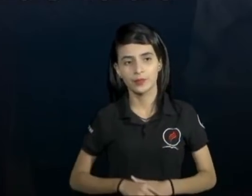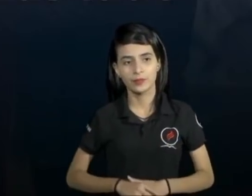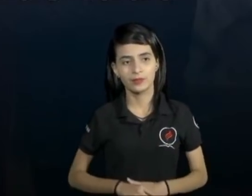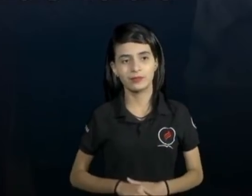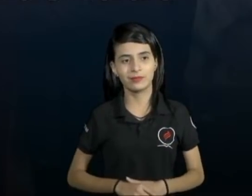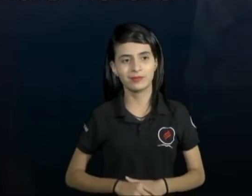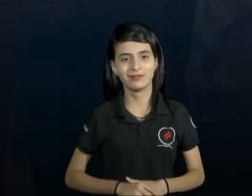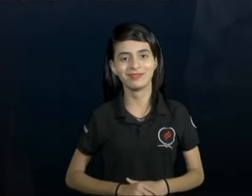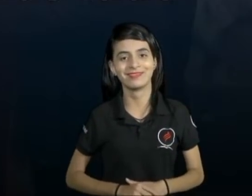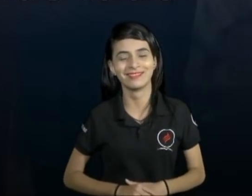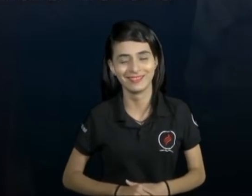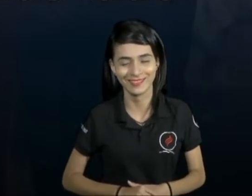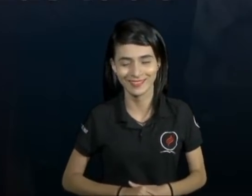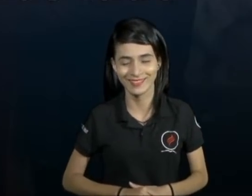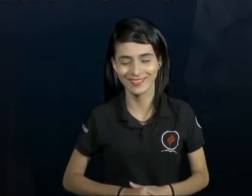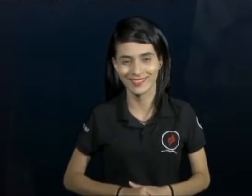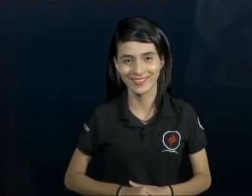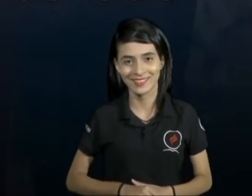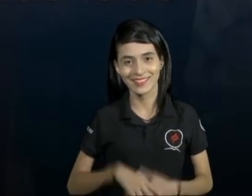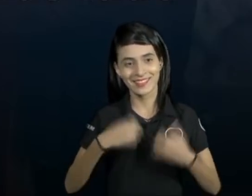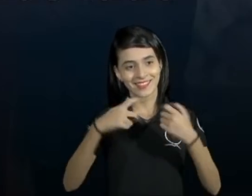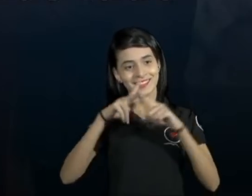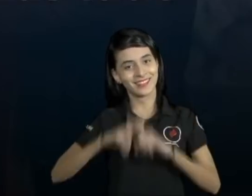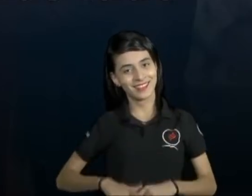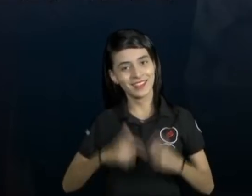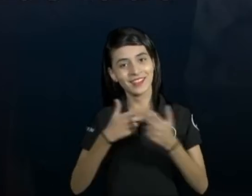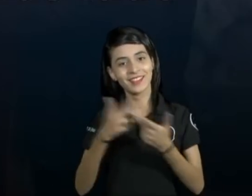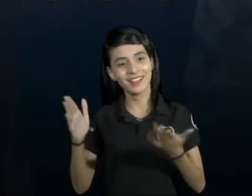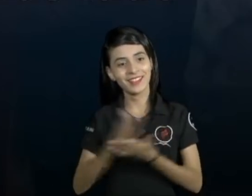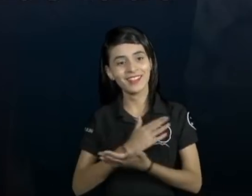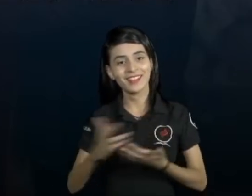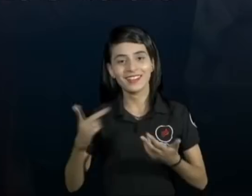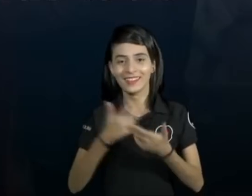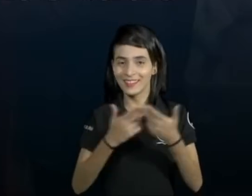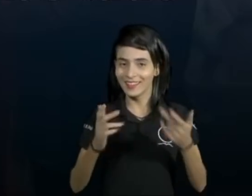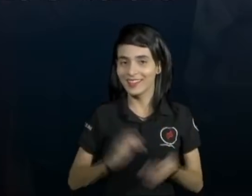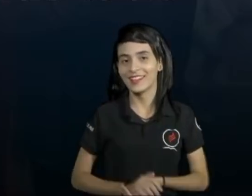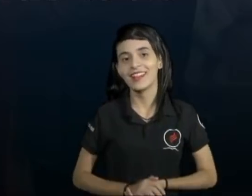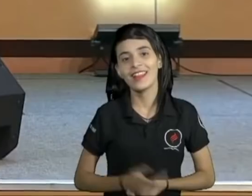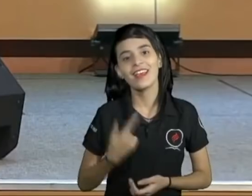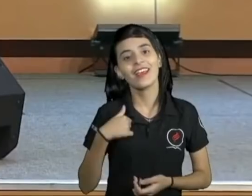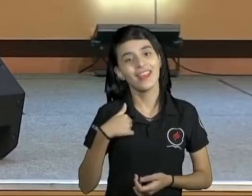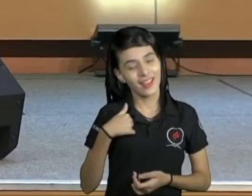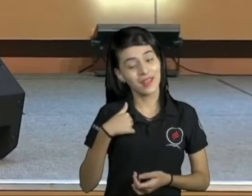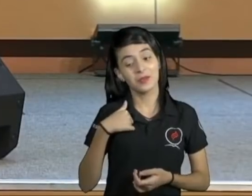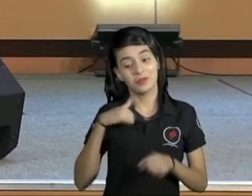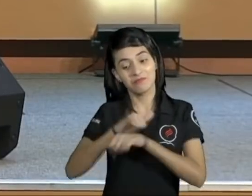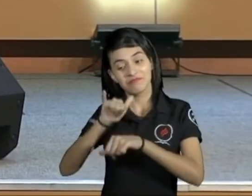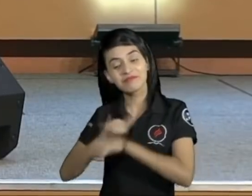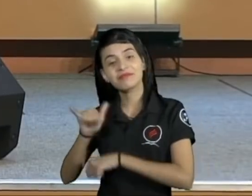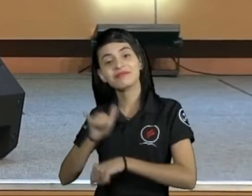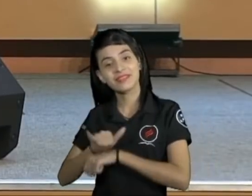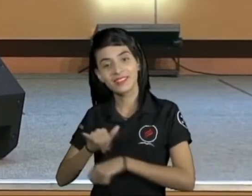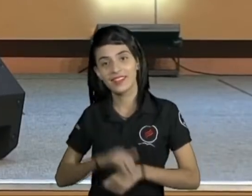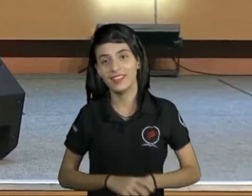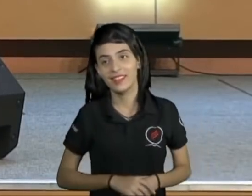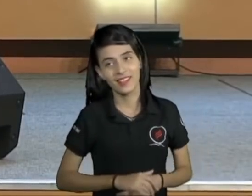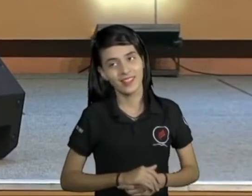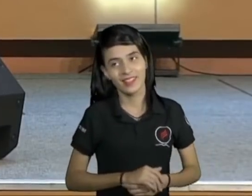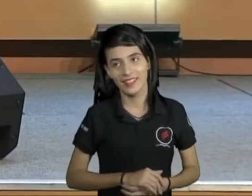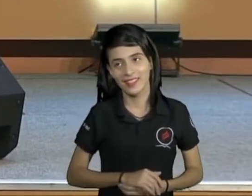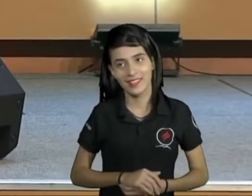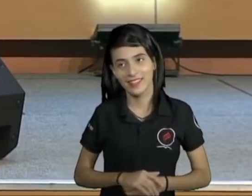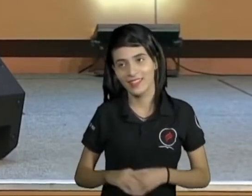e não não tem que mudar o tempo corrigir alguma coisa que pastor falou que eu tô tô vacilando aqui uma das